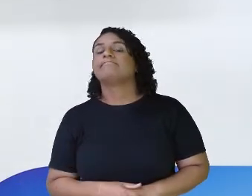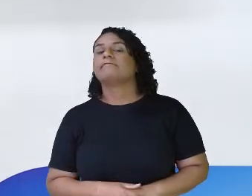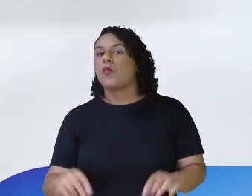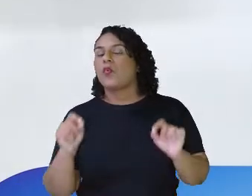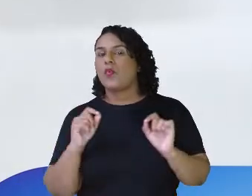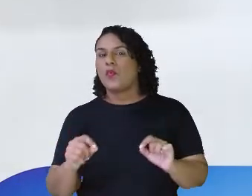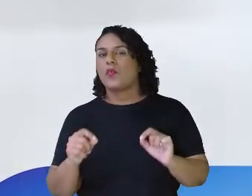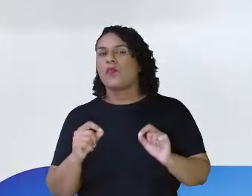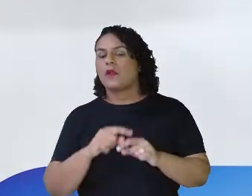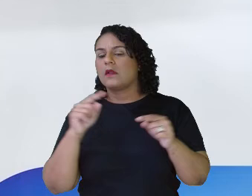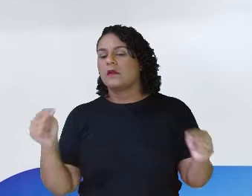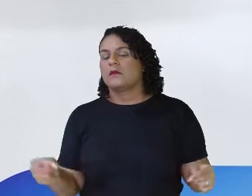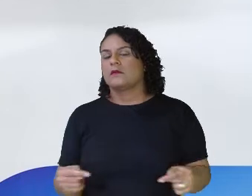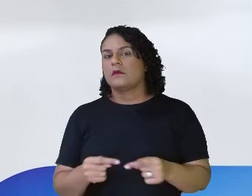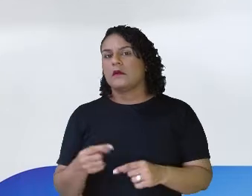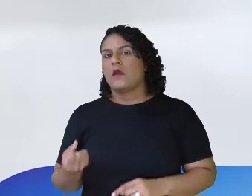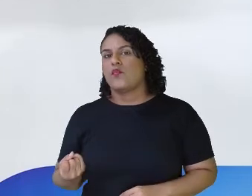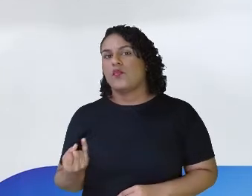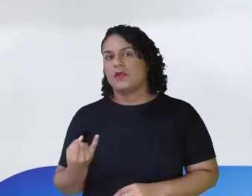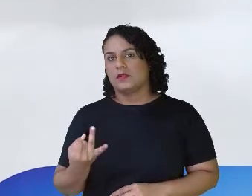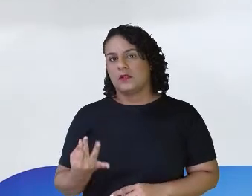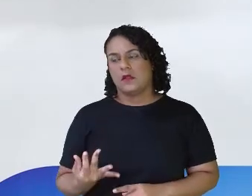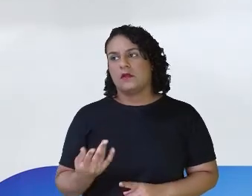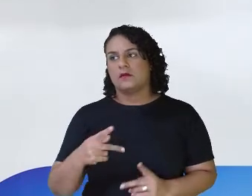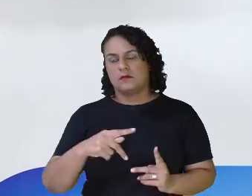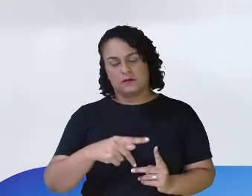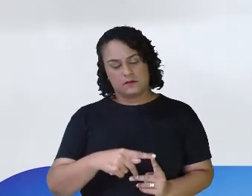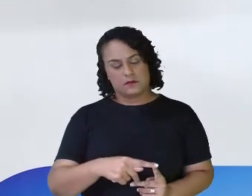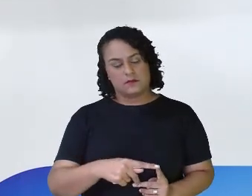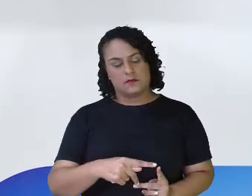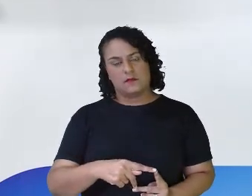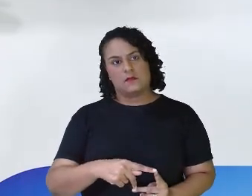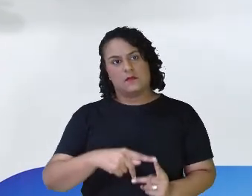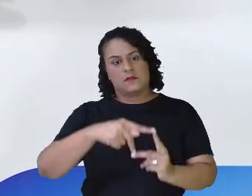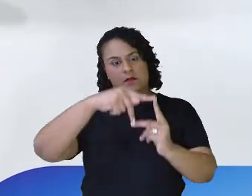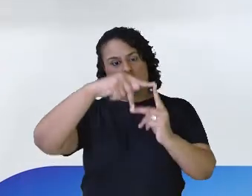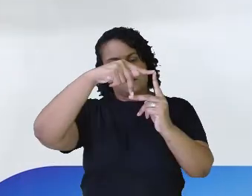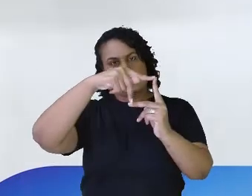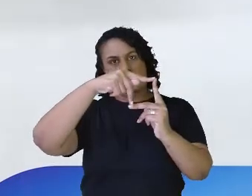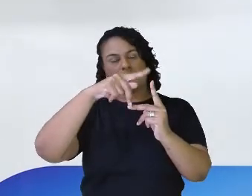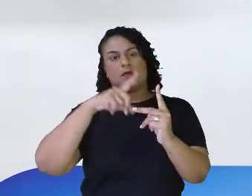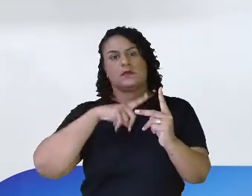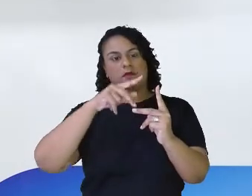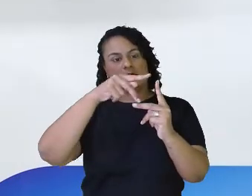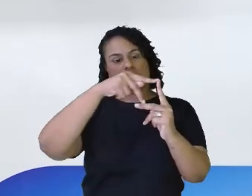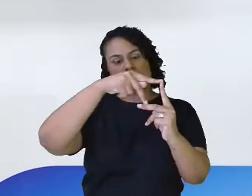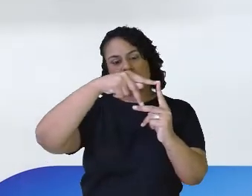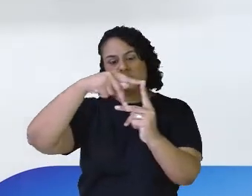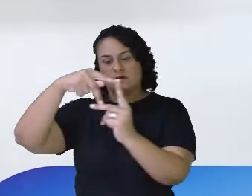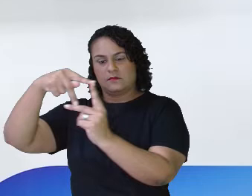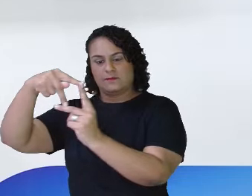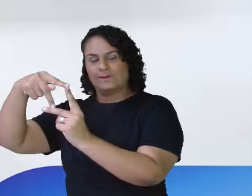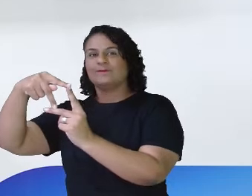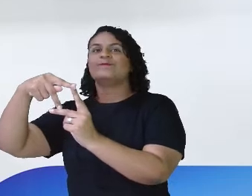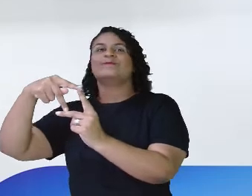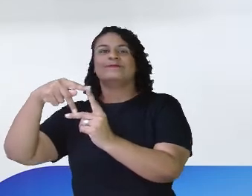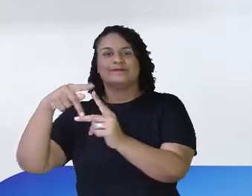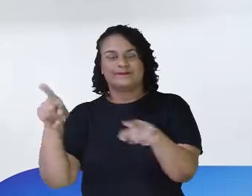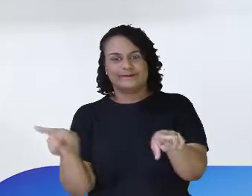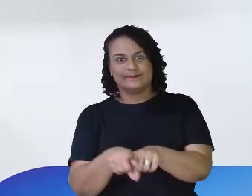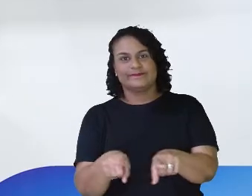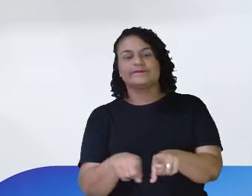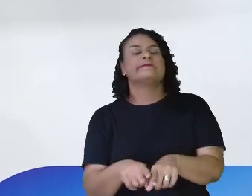que a mesma quantidade de casinhas que eu tenho na coluna, eu tenho nas minhas